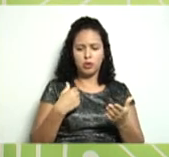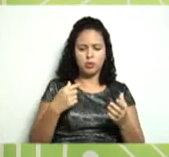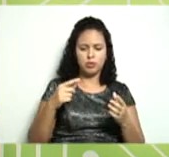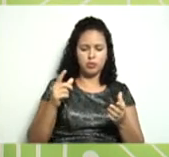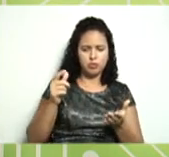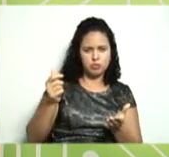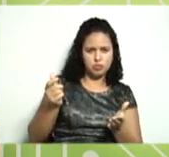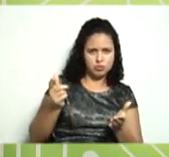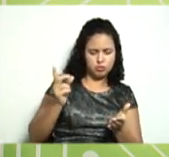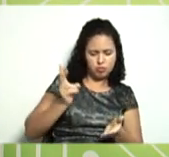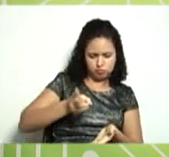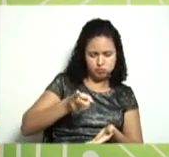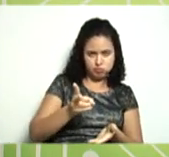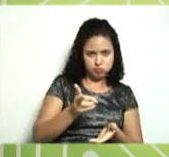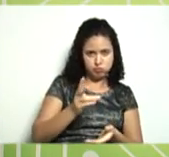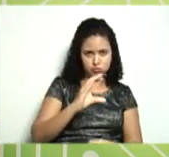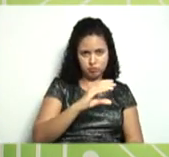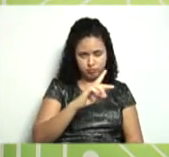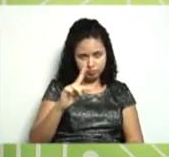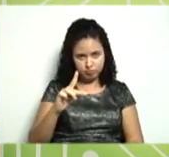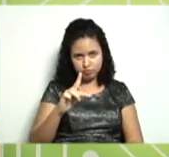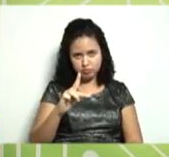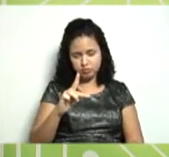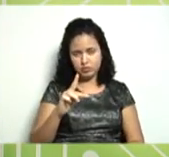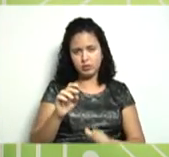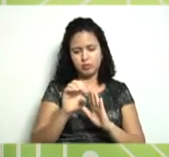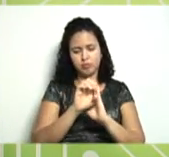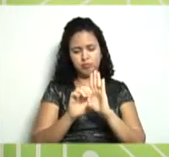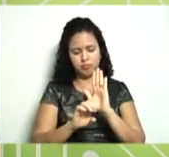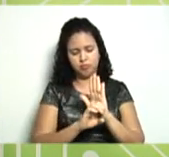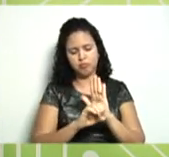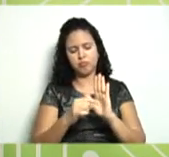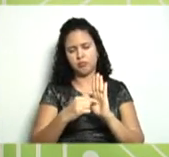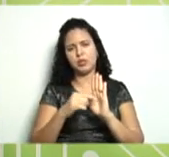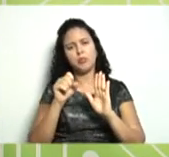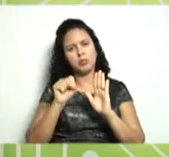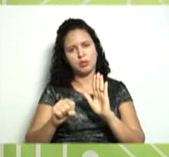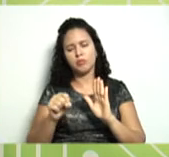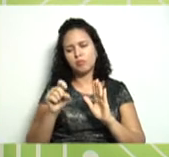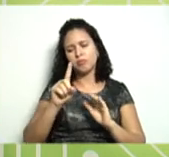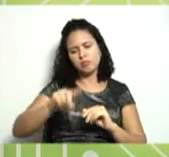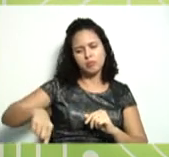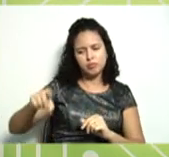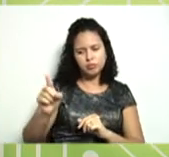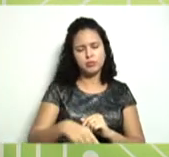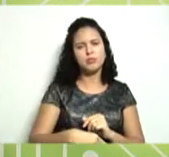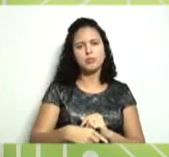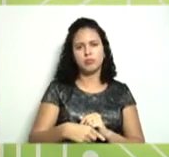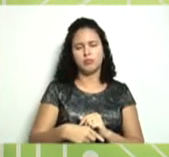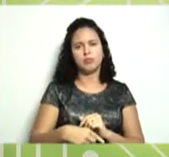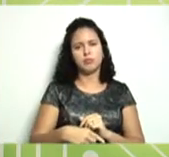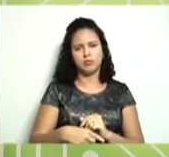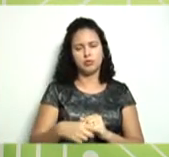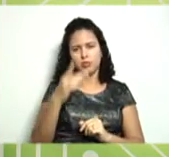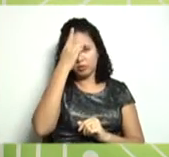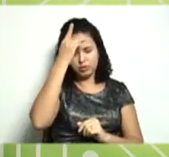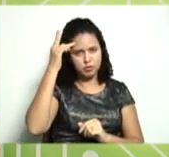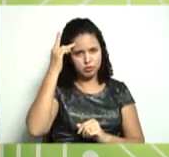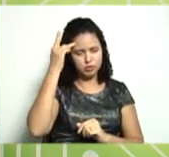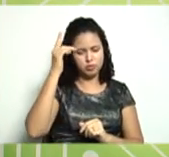do estatuto, então eu sou excluída. Esses aqui são os requisitos de exclusão